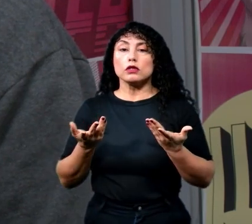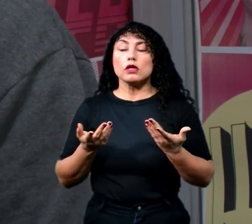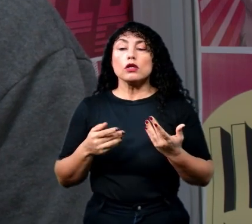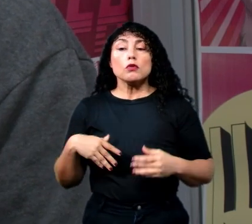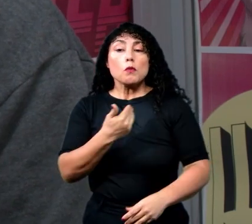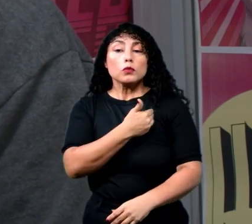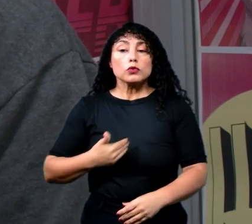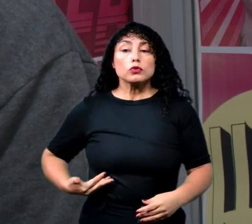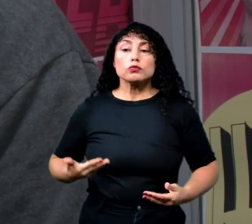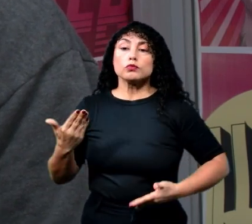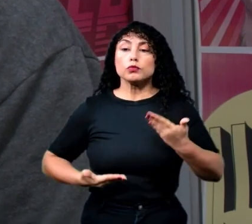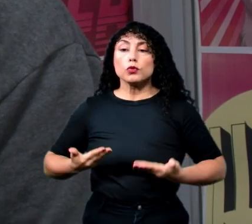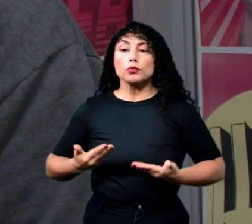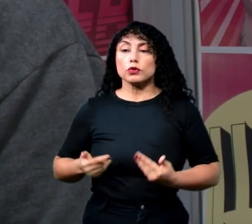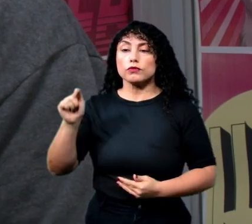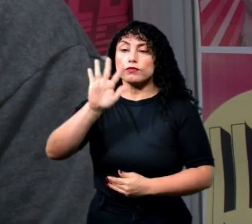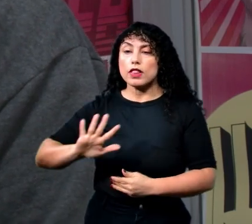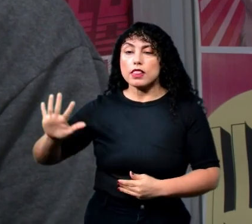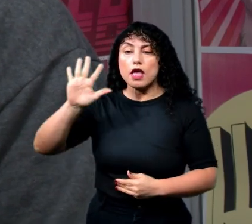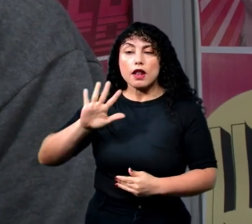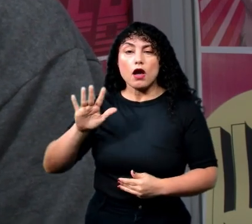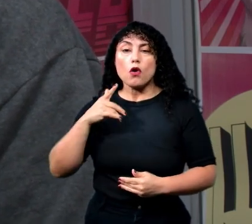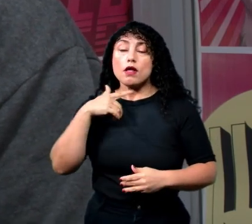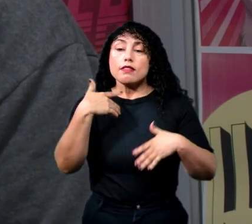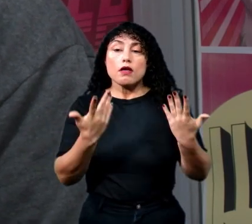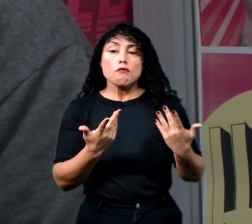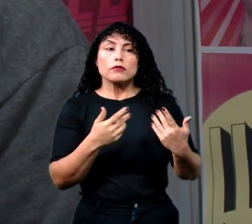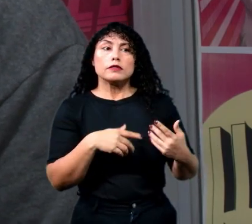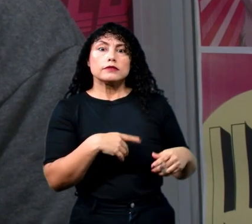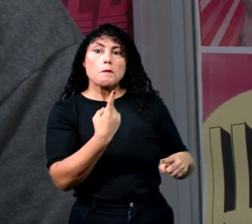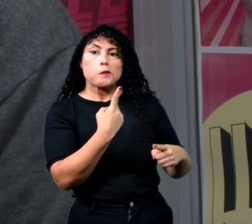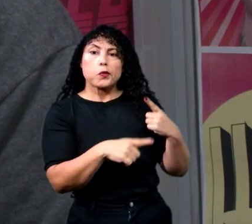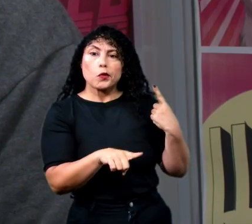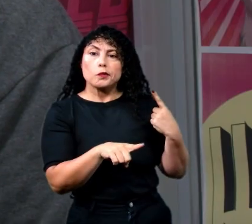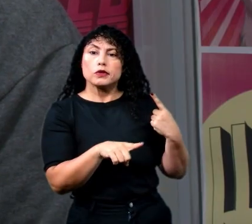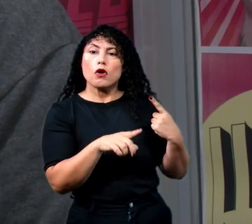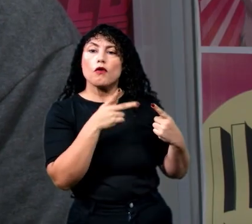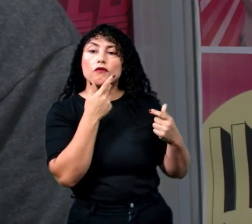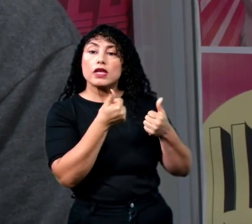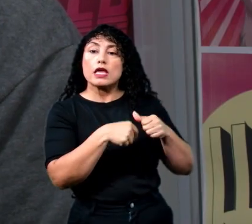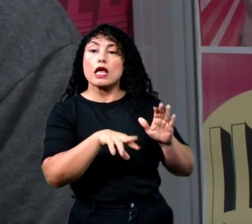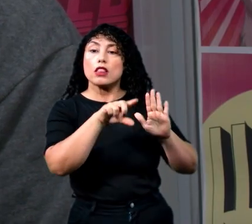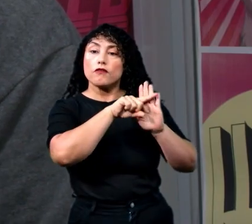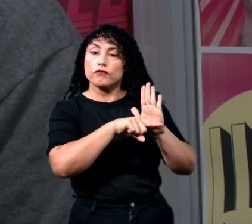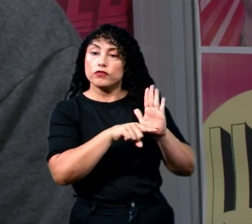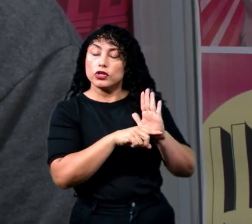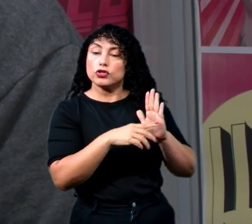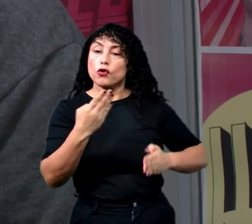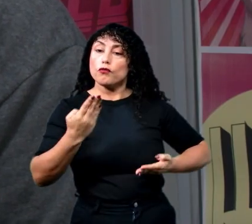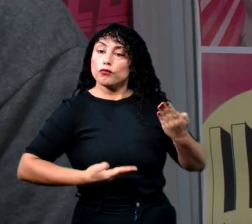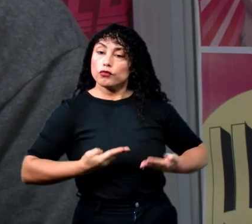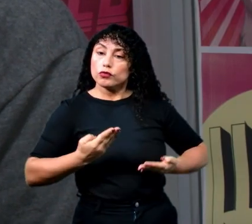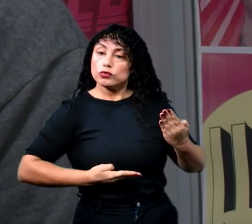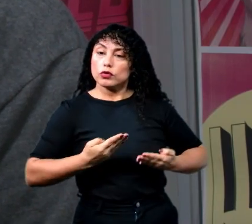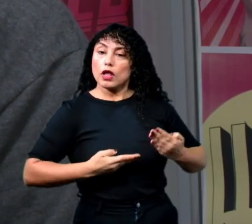né? E aí, essa sanção, ela fica registrada na ficha funcional do servidor, tá?